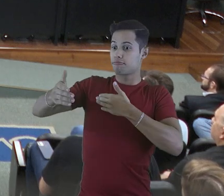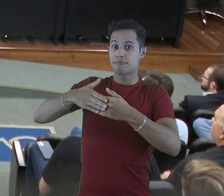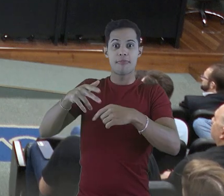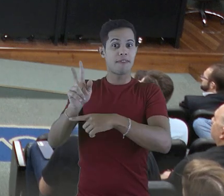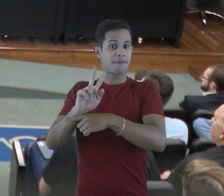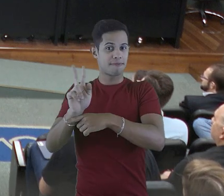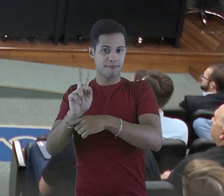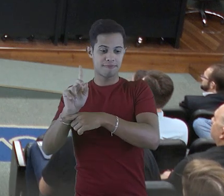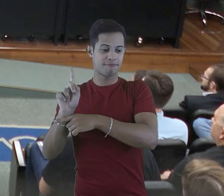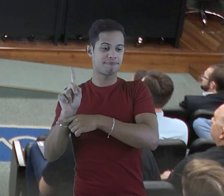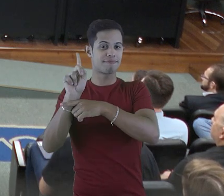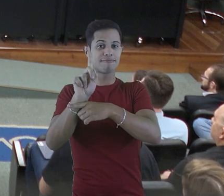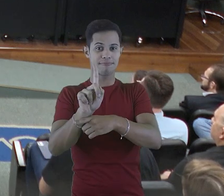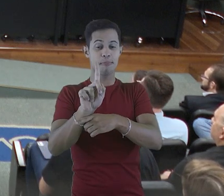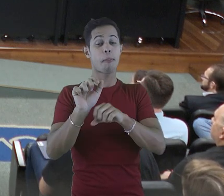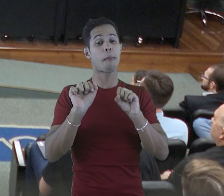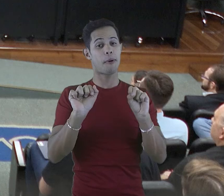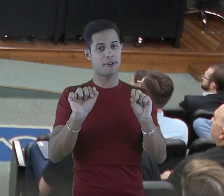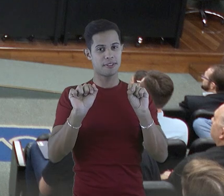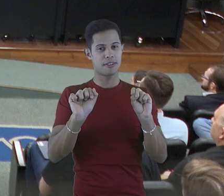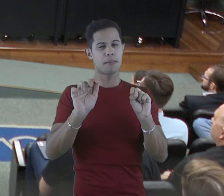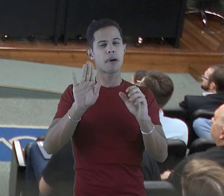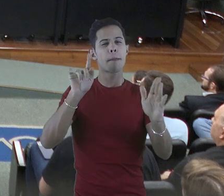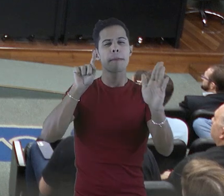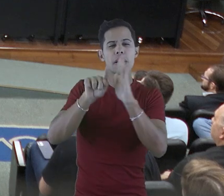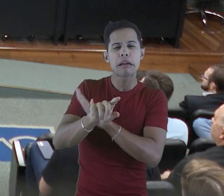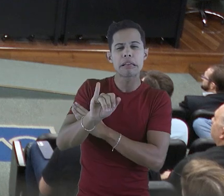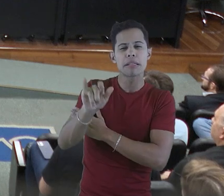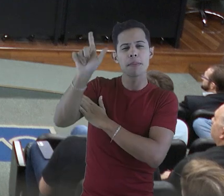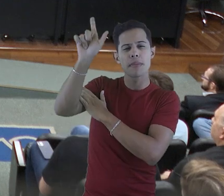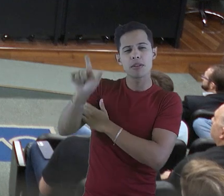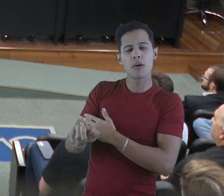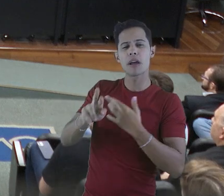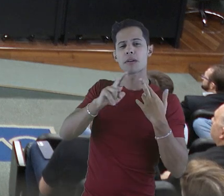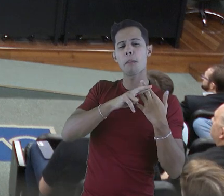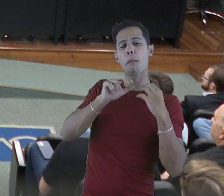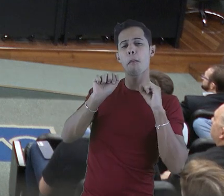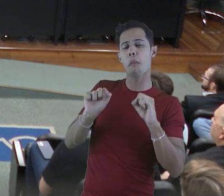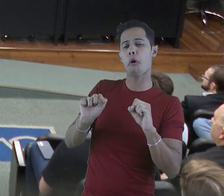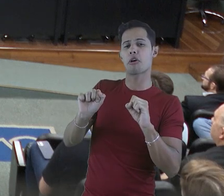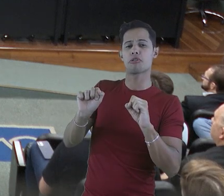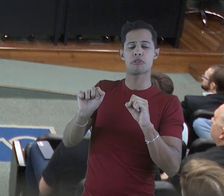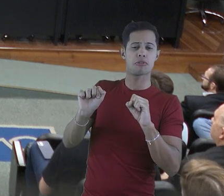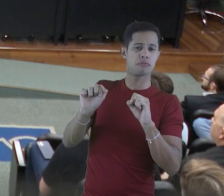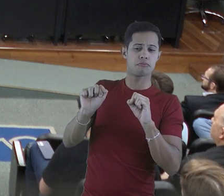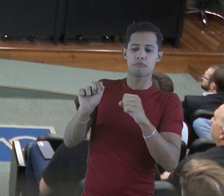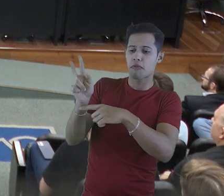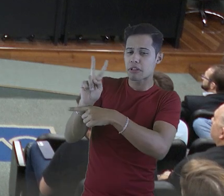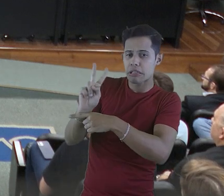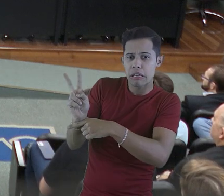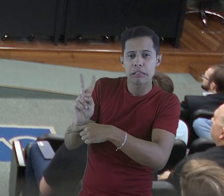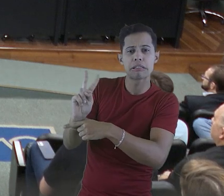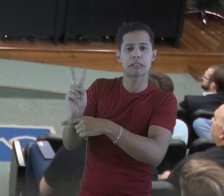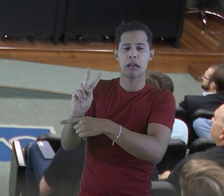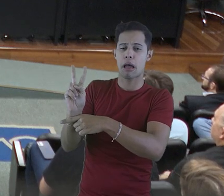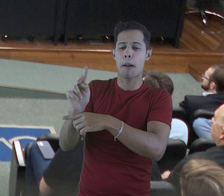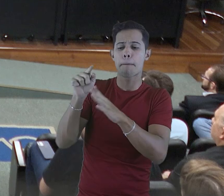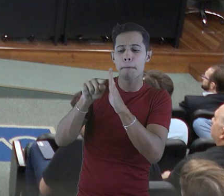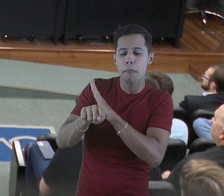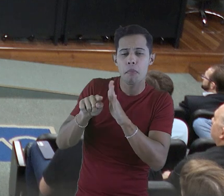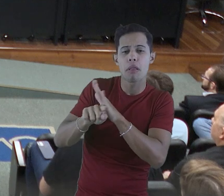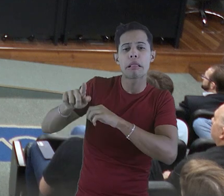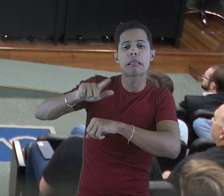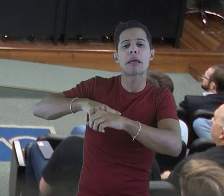de dados pode fiscalizar a qualquer momento você pode dizer para a autoridade peraí agora que você fiscalizou eu vou elaborar o relatório?